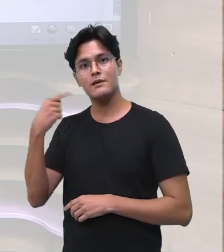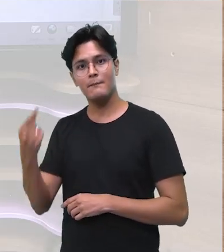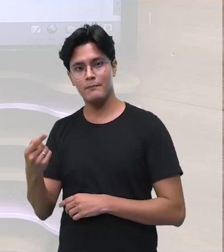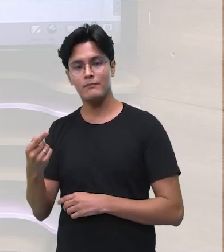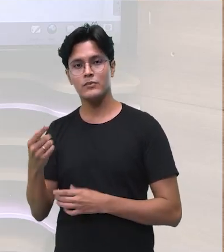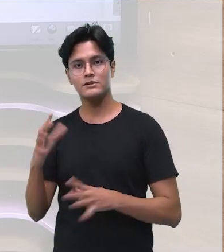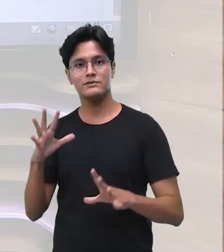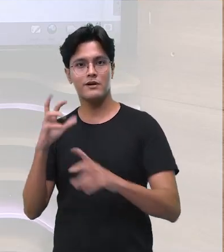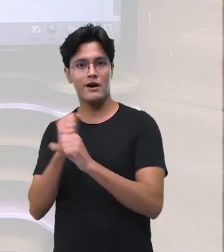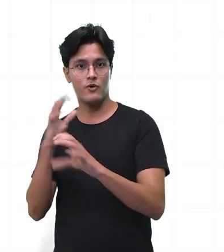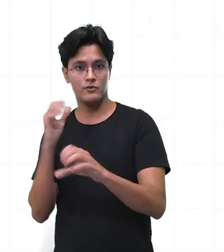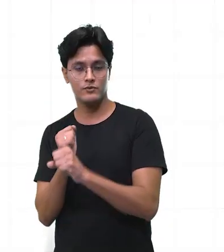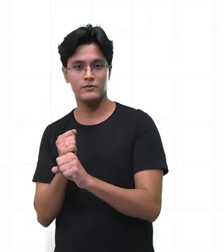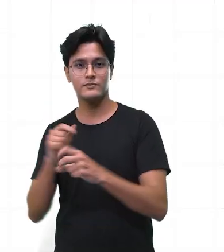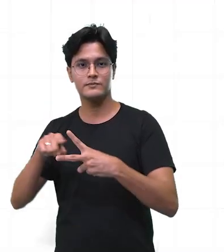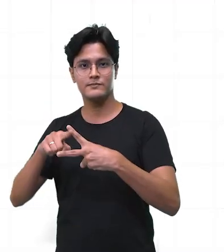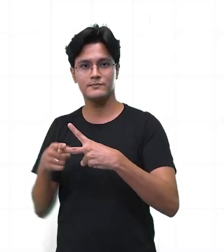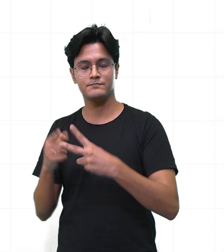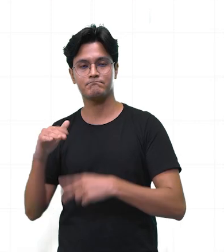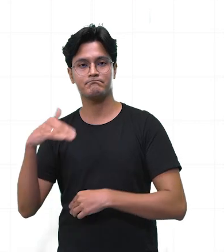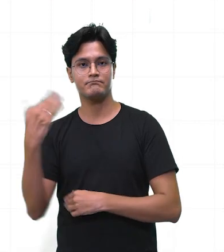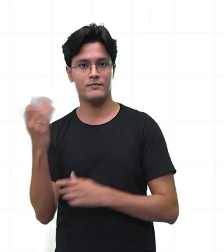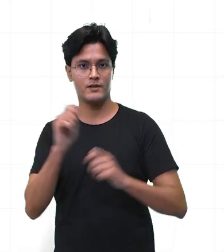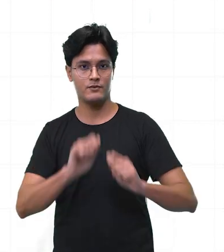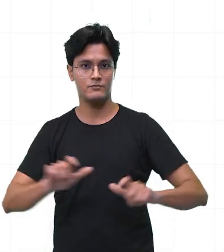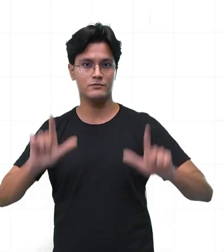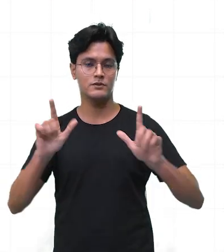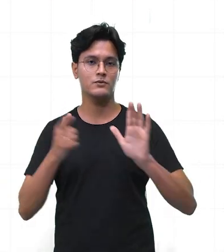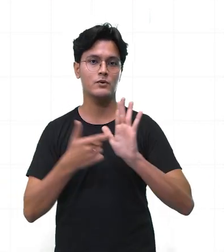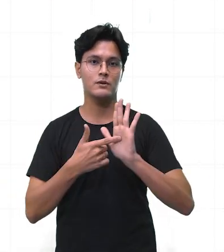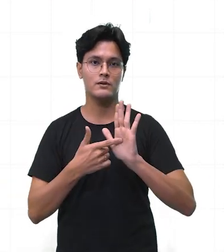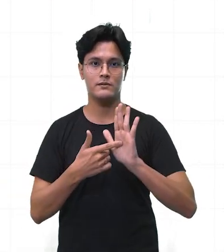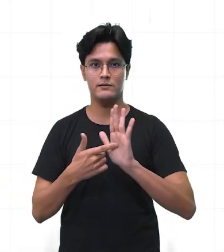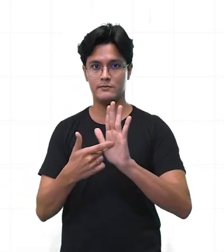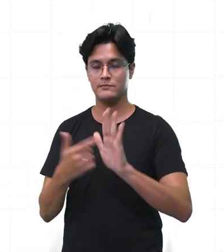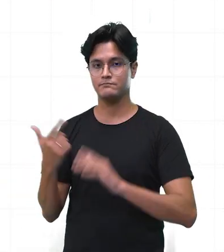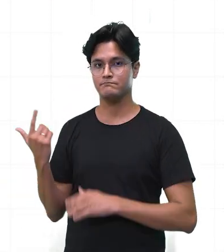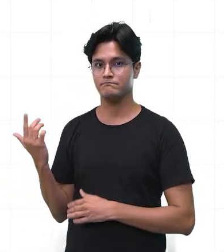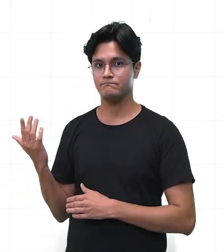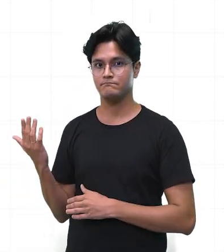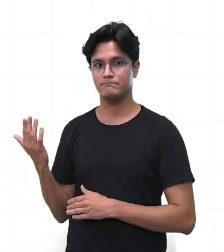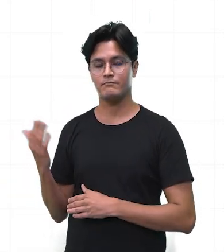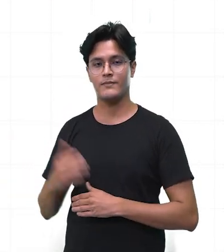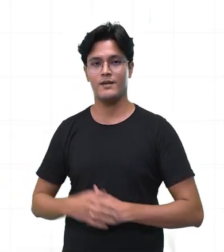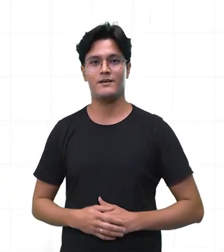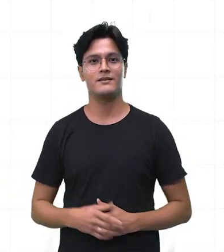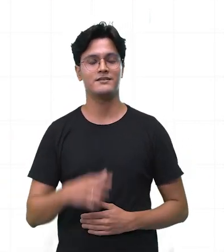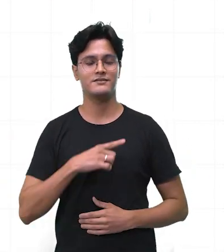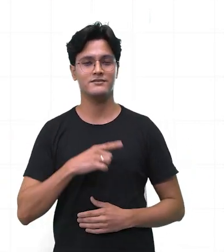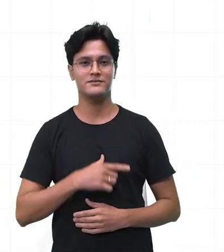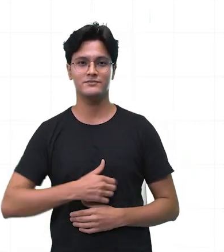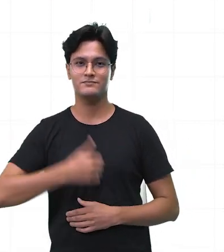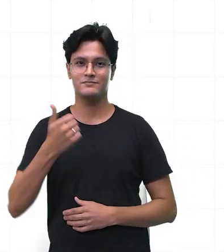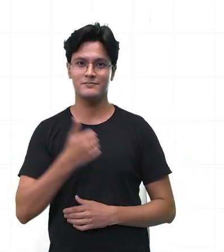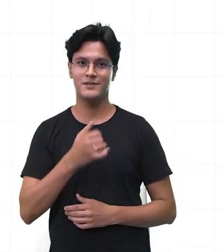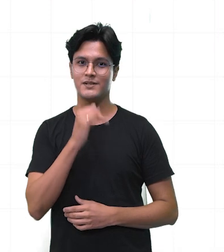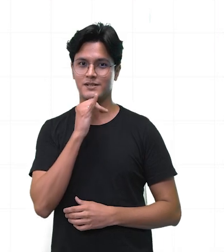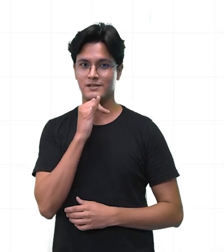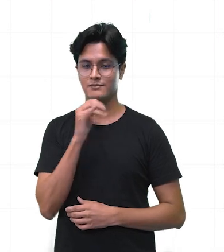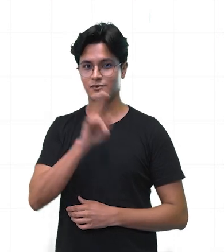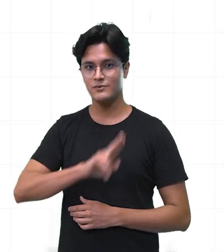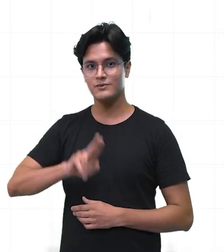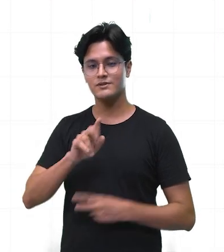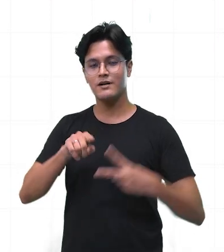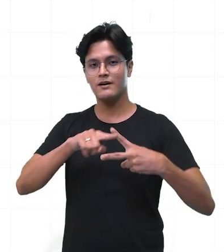tá certo? Vamos então à nossa cartela? Nós temos aí o primeiro exemplo, que nós vamos utilizar o ângulo interno,